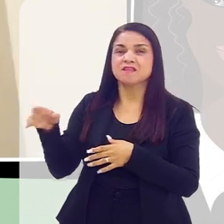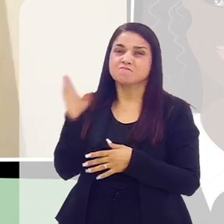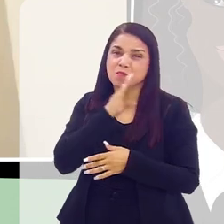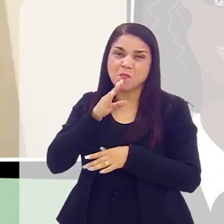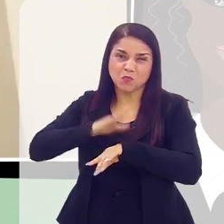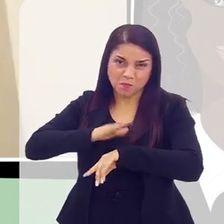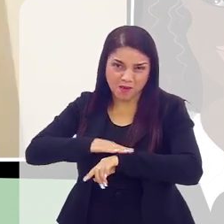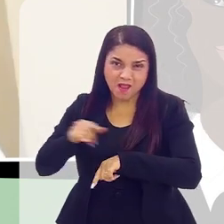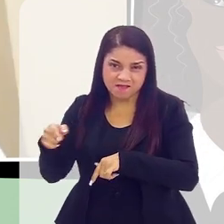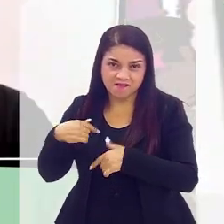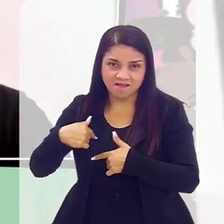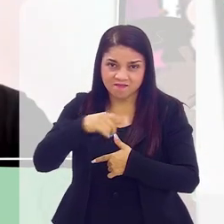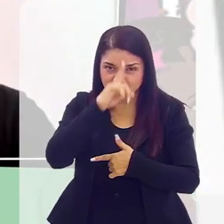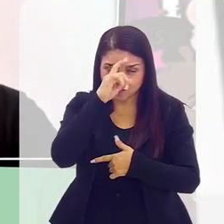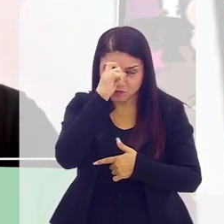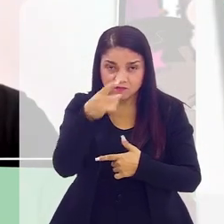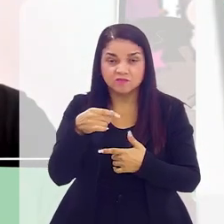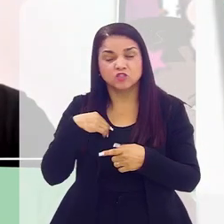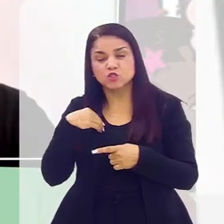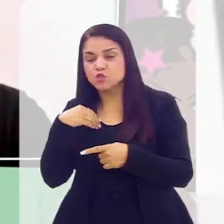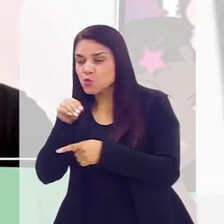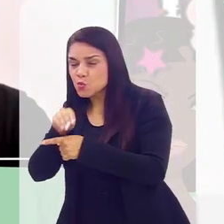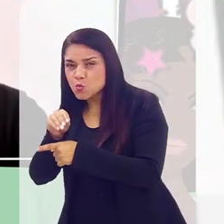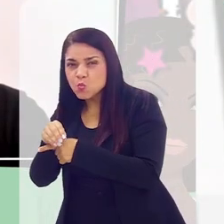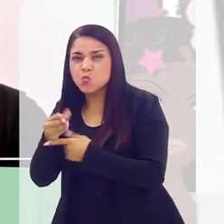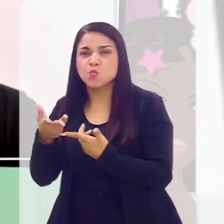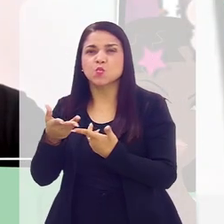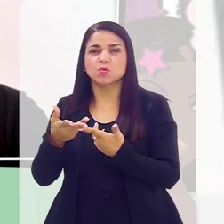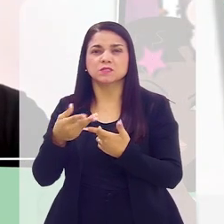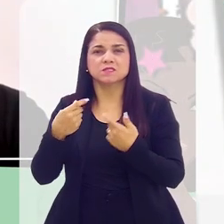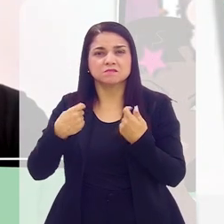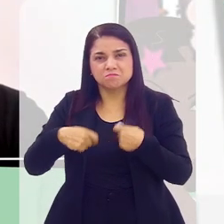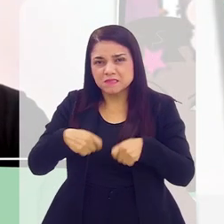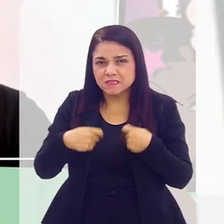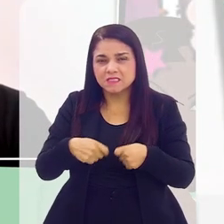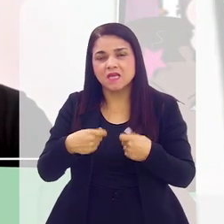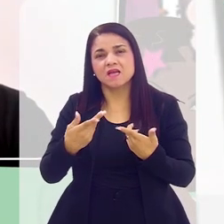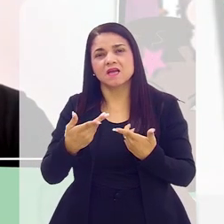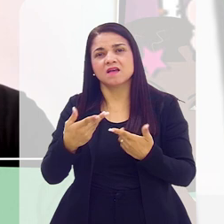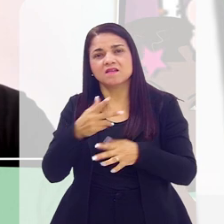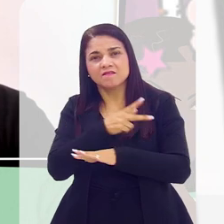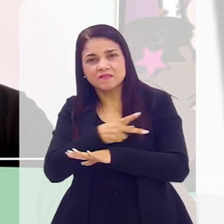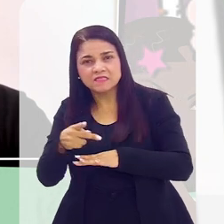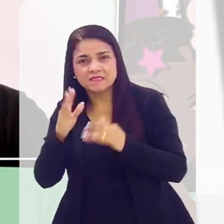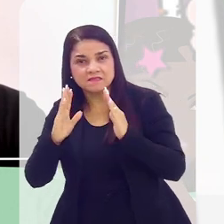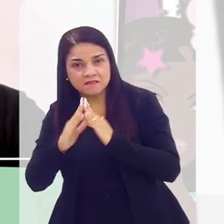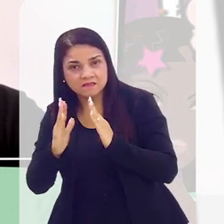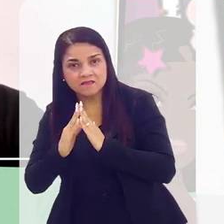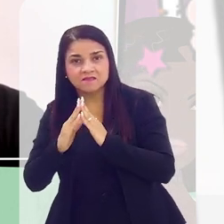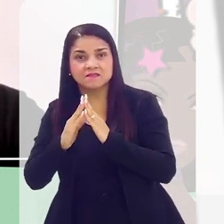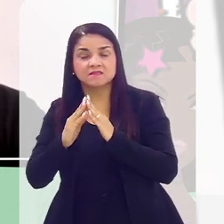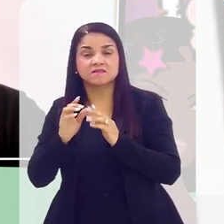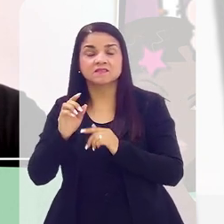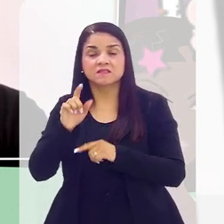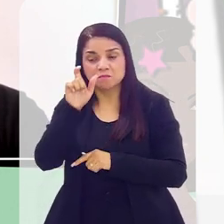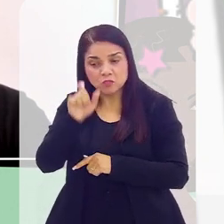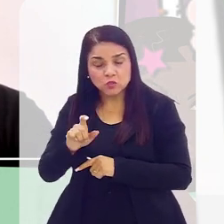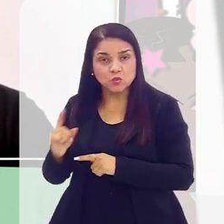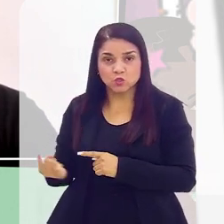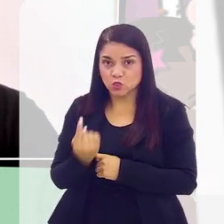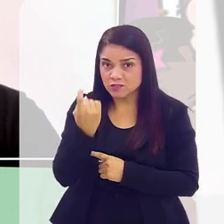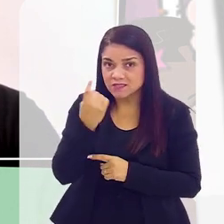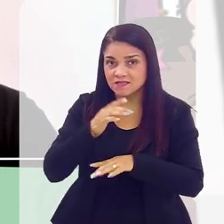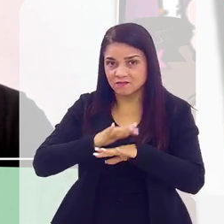estava com muita pressa. Aí eu falei assim: "Mas a gente cuida, a gente vai na, se precisar, vai na casa. Se a pessoa